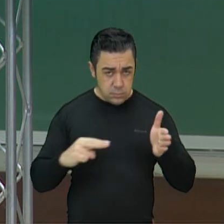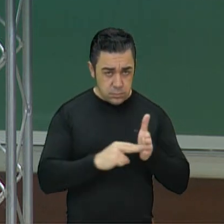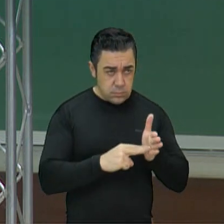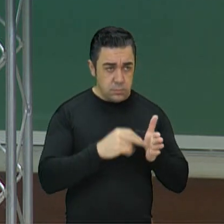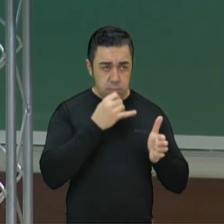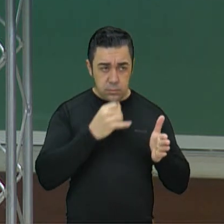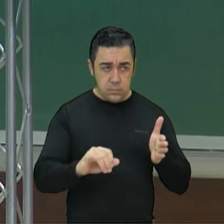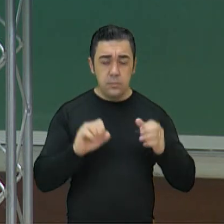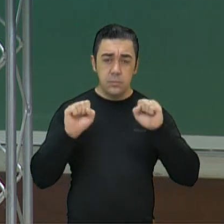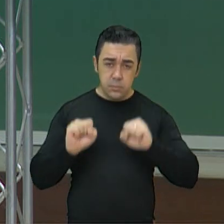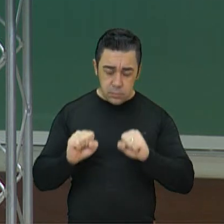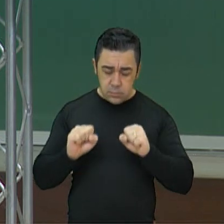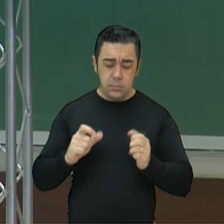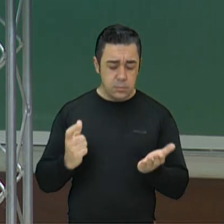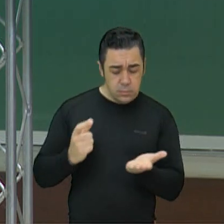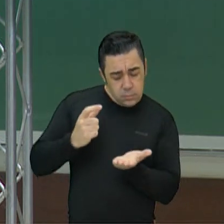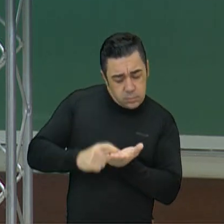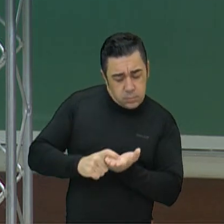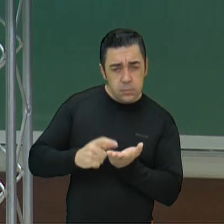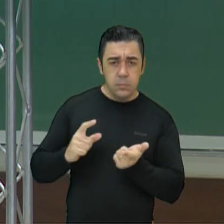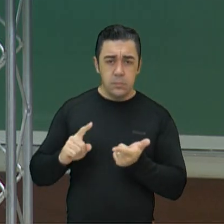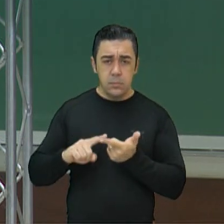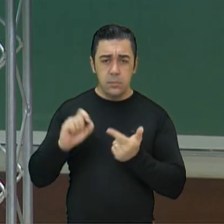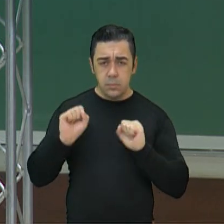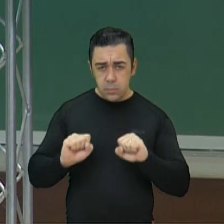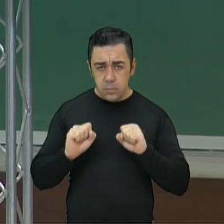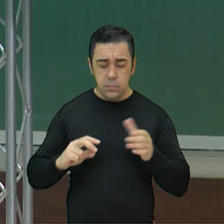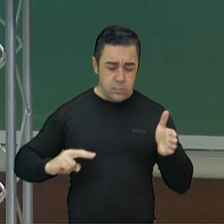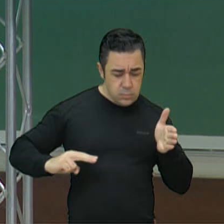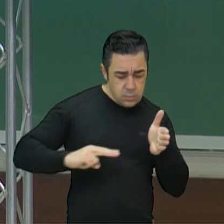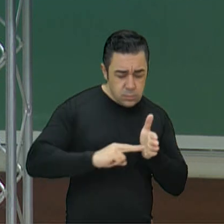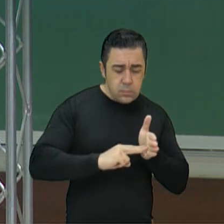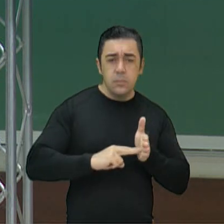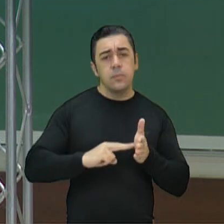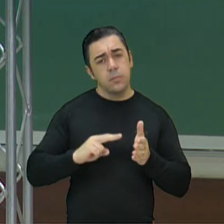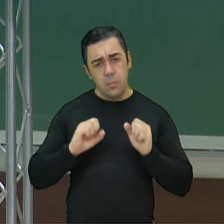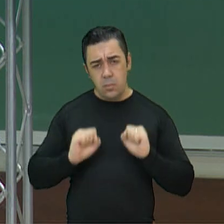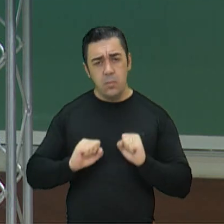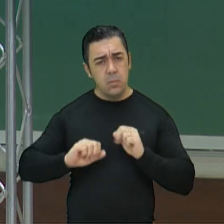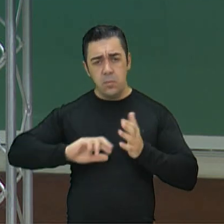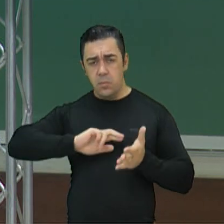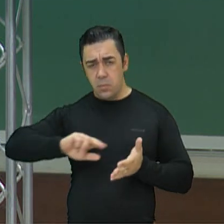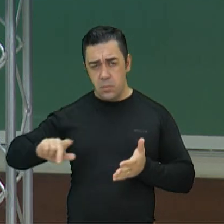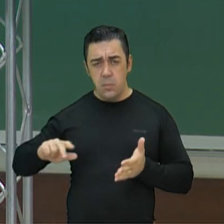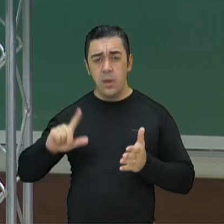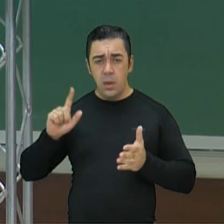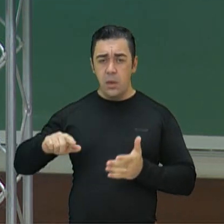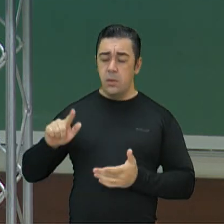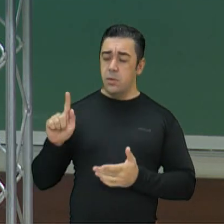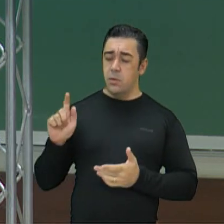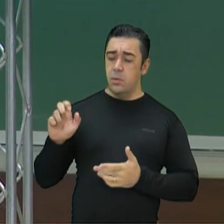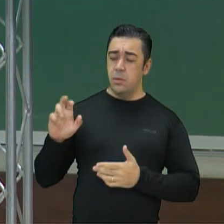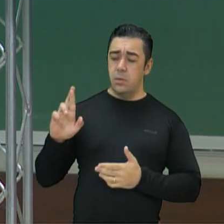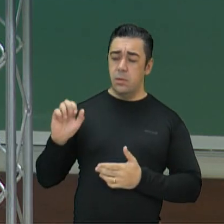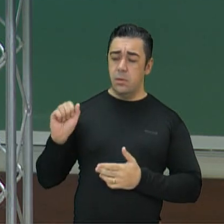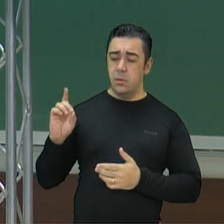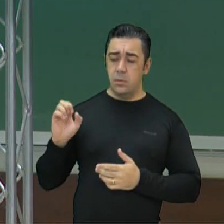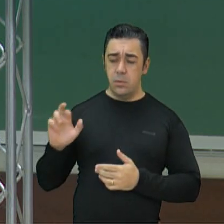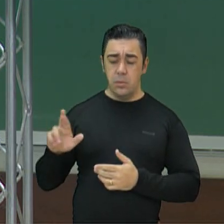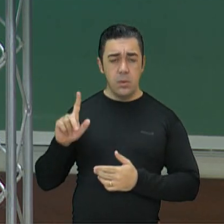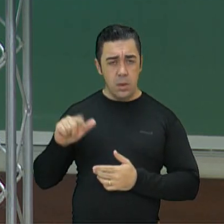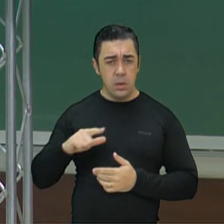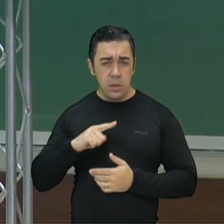bateria, pode ser a pilha, pode ser a tomada, né? Pode ser esses tipos